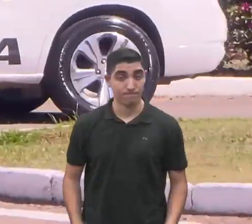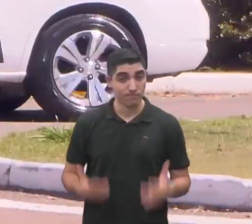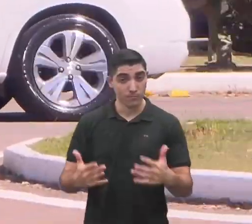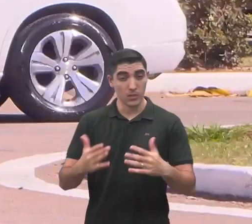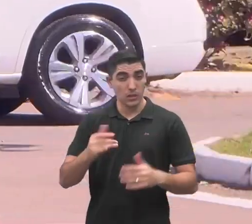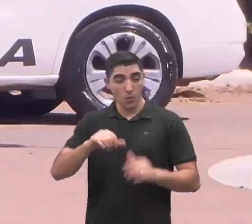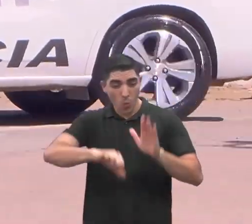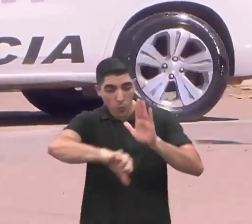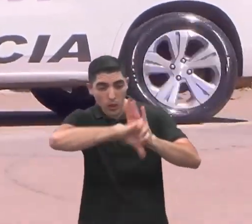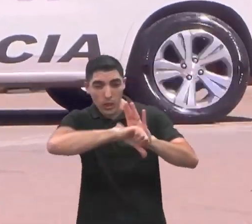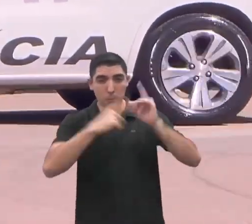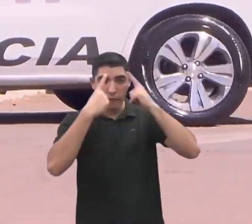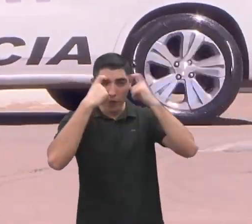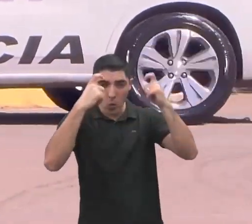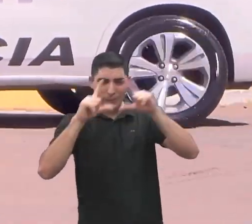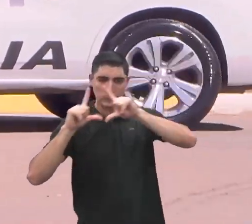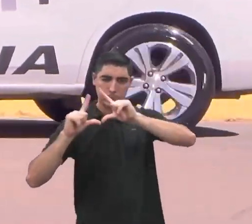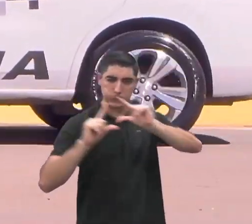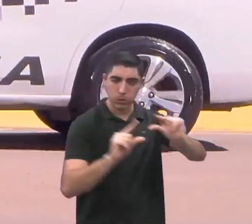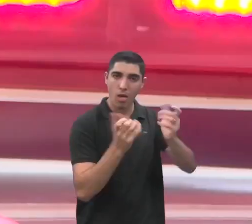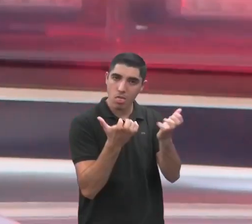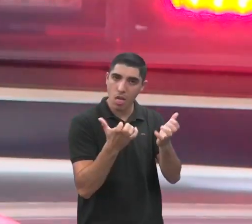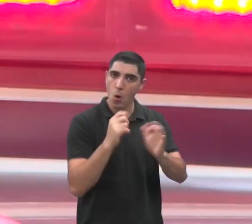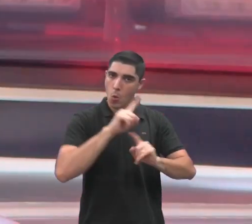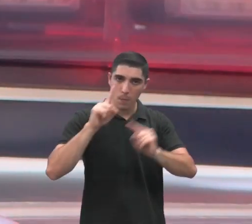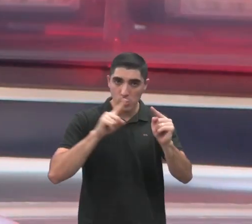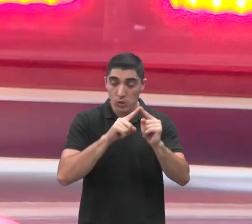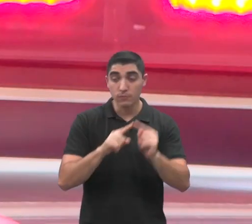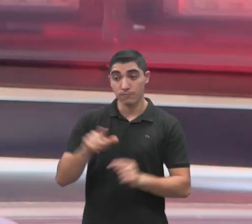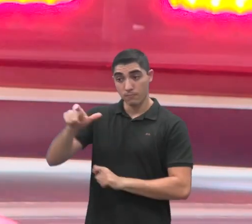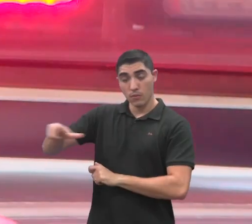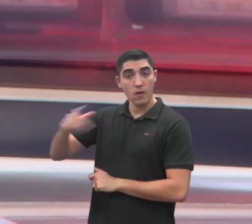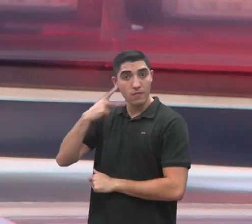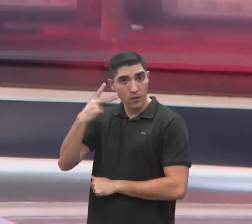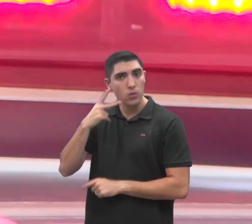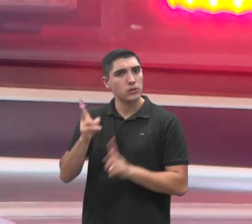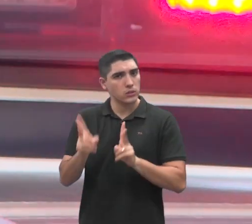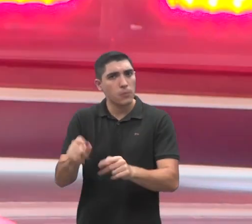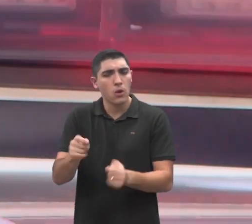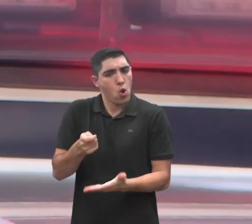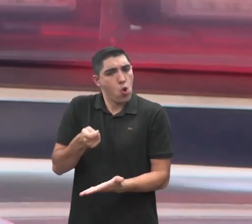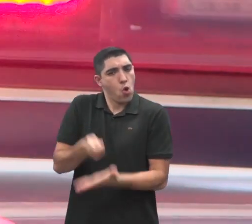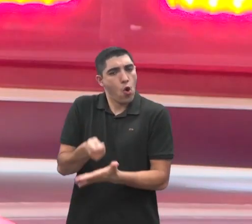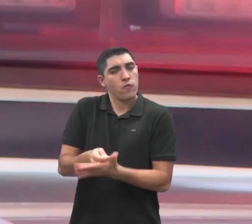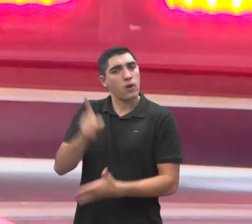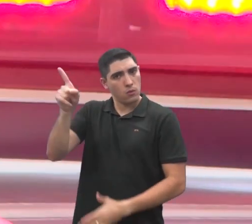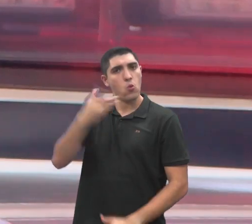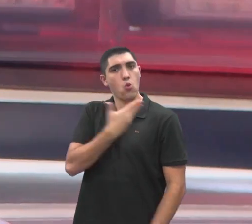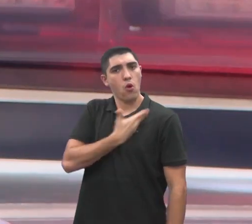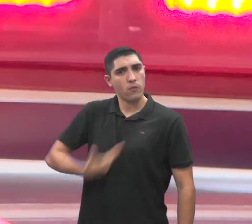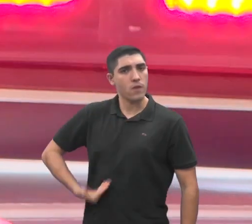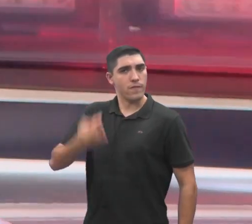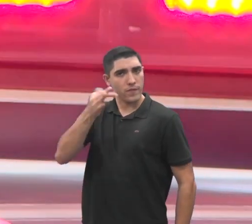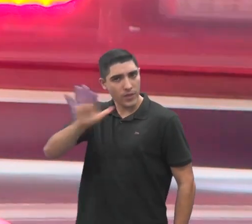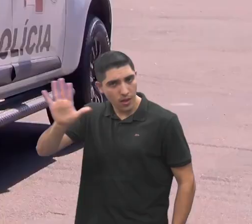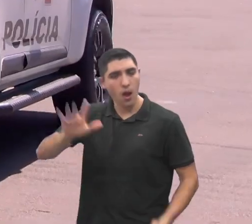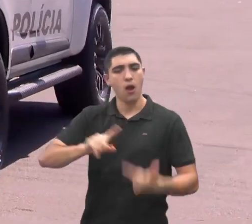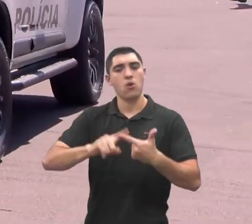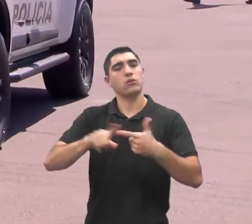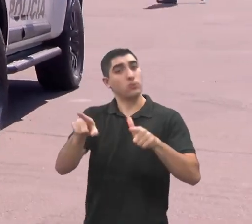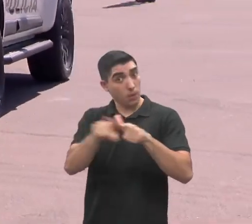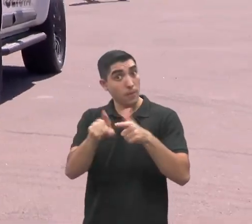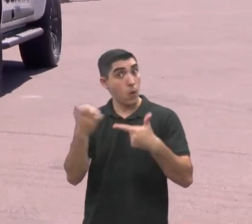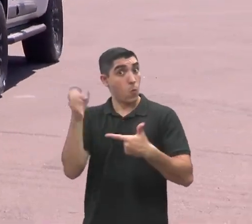Na busca pela redução da criminalidade, outro caminho dos parlamentares está na cobrança dos governos federal